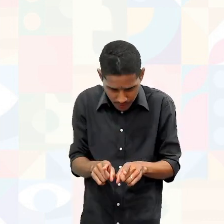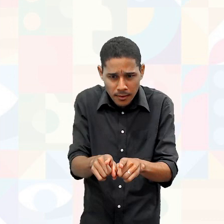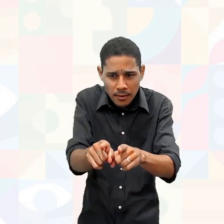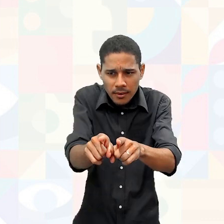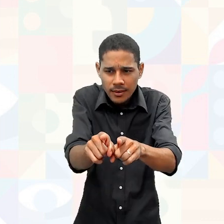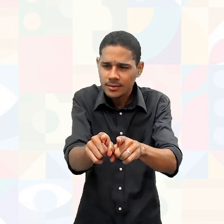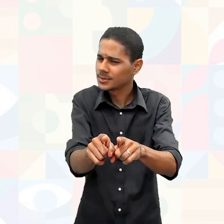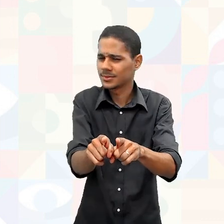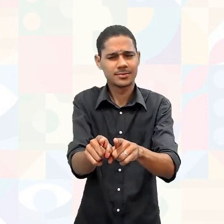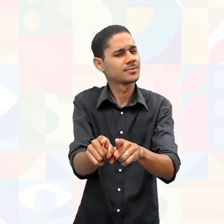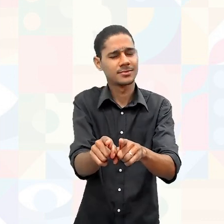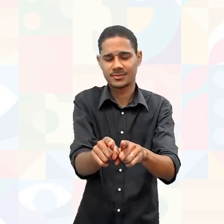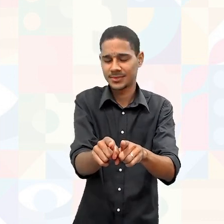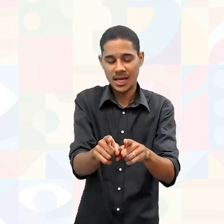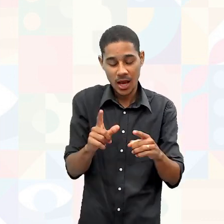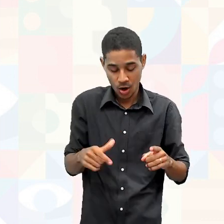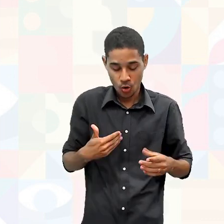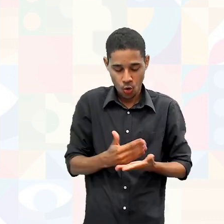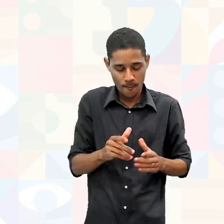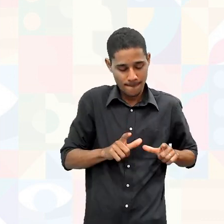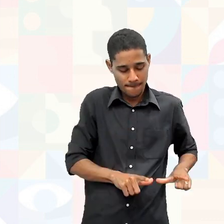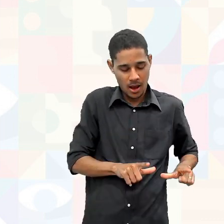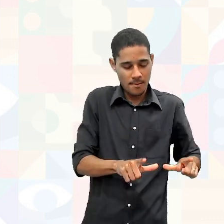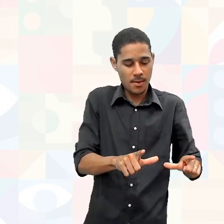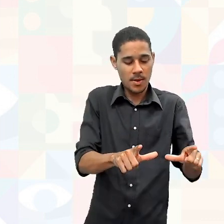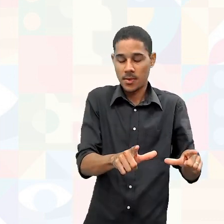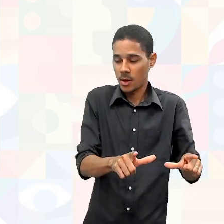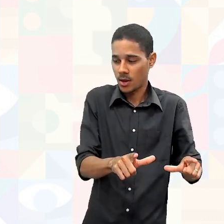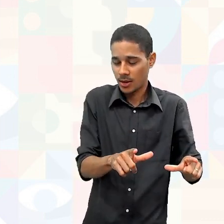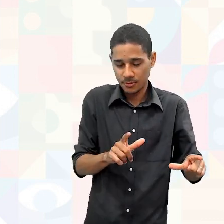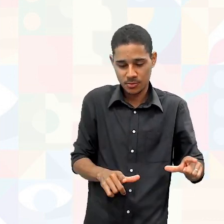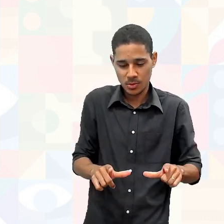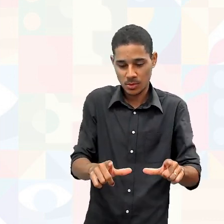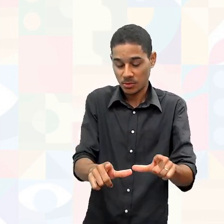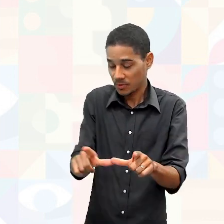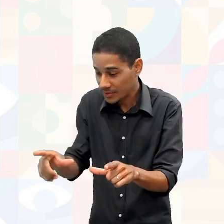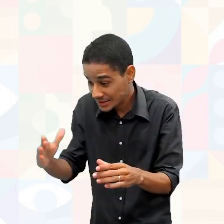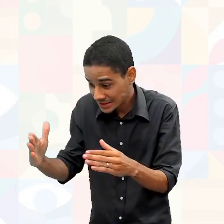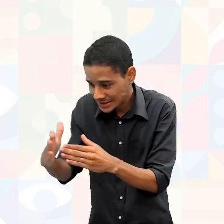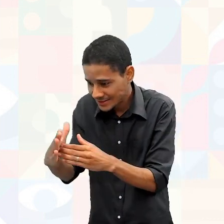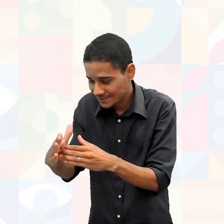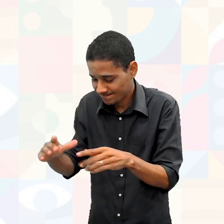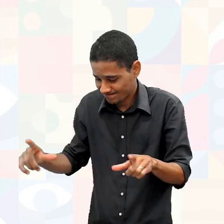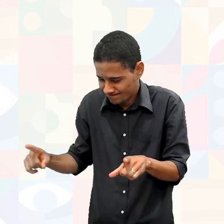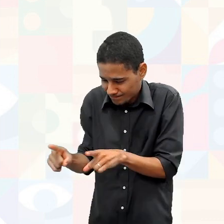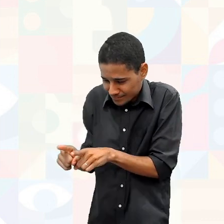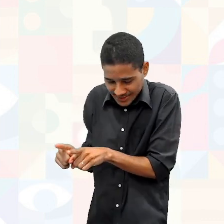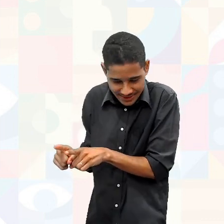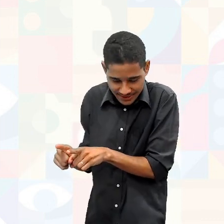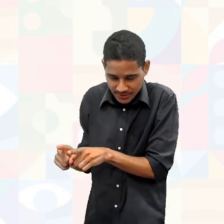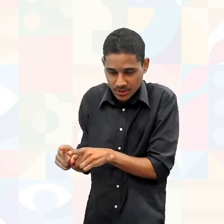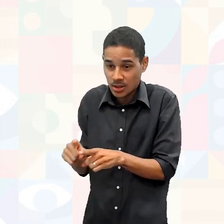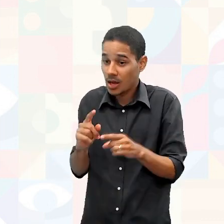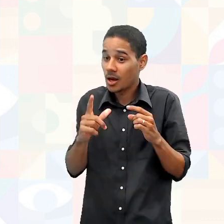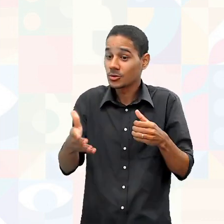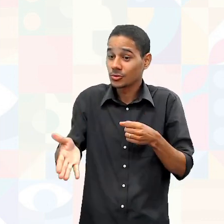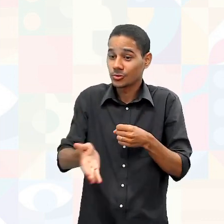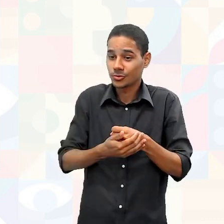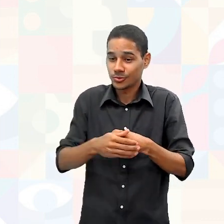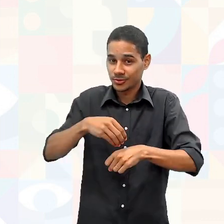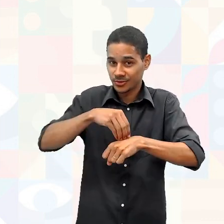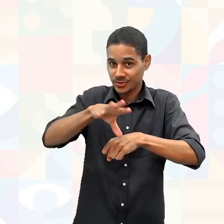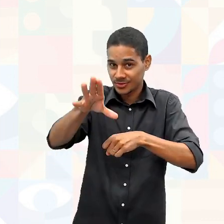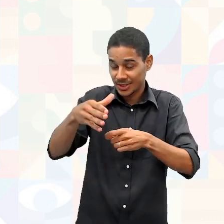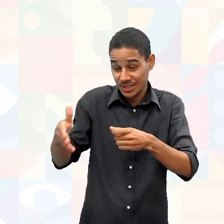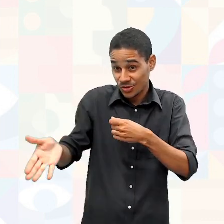de um ponto e a partir dele você vai fazendo as peças até que ele encontre um ponto o mais escondido possível, a dica é essa,